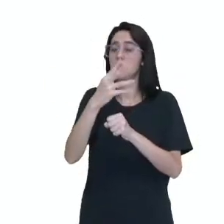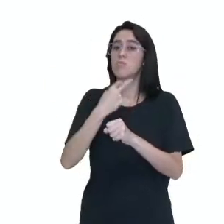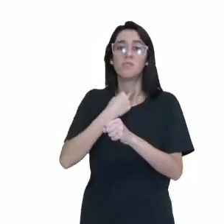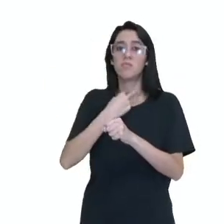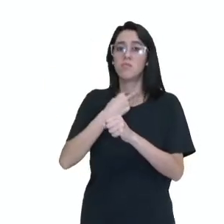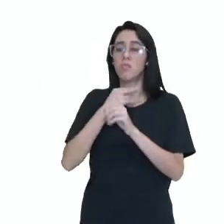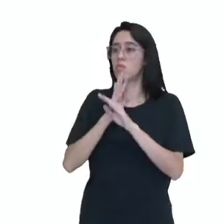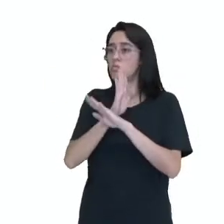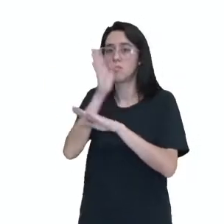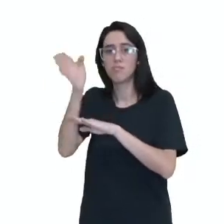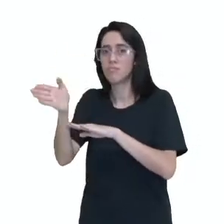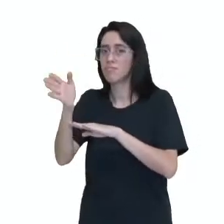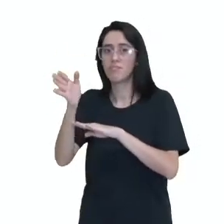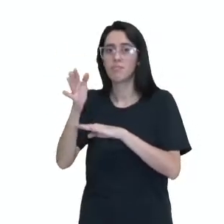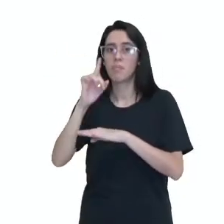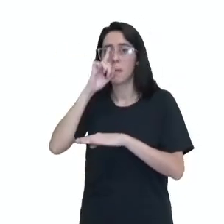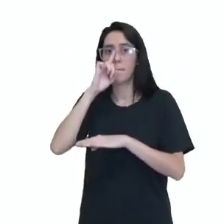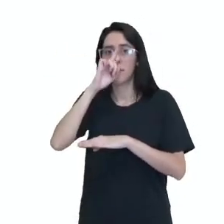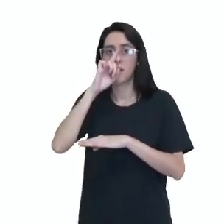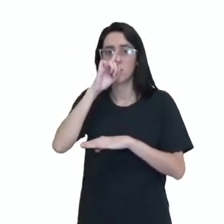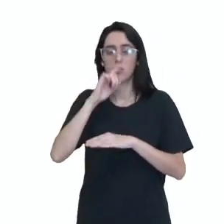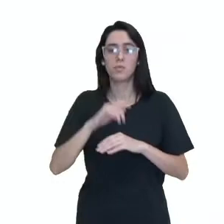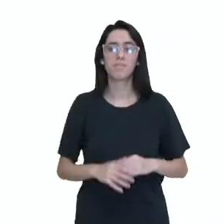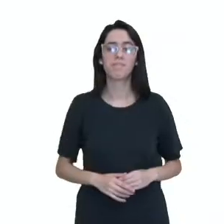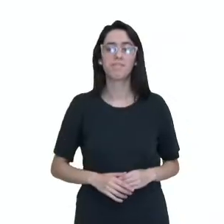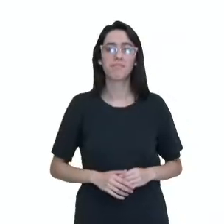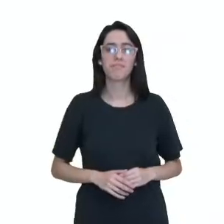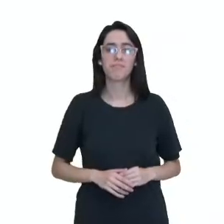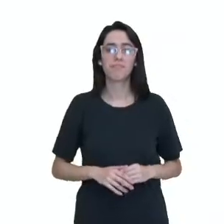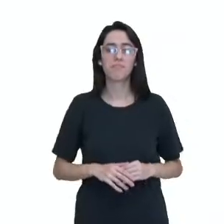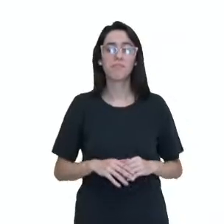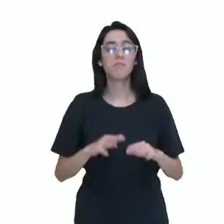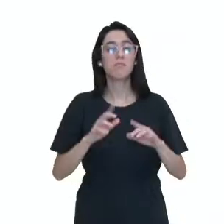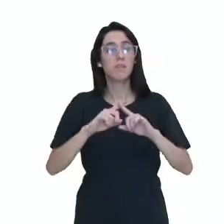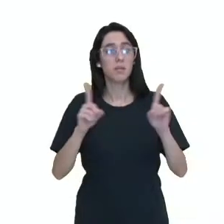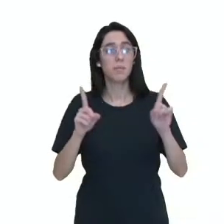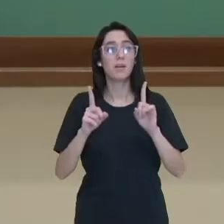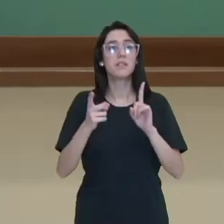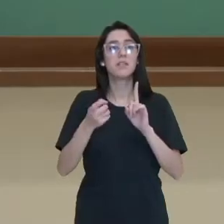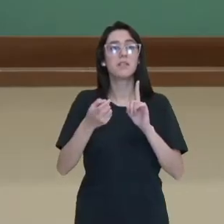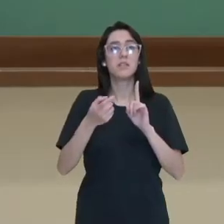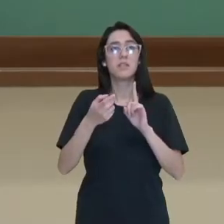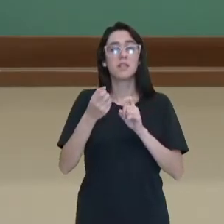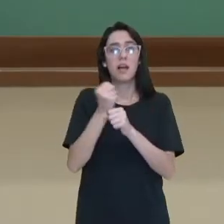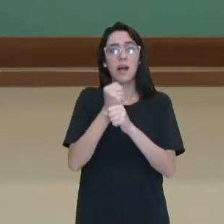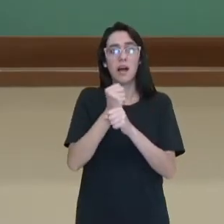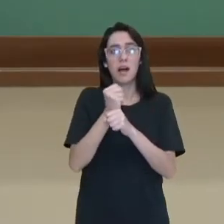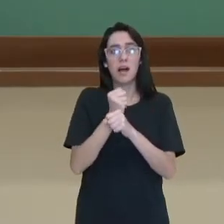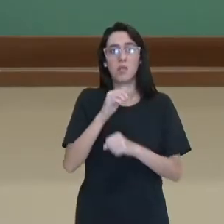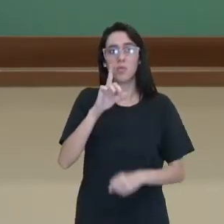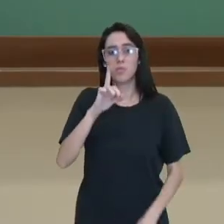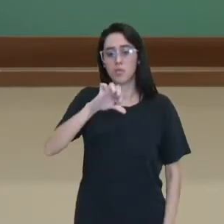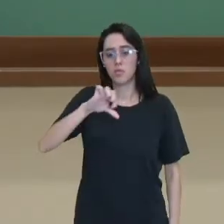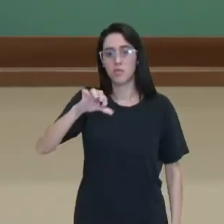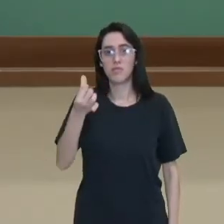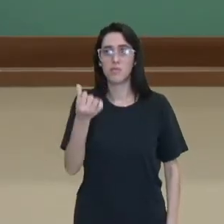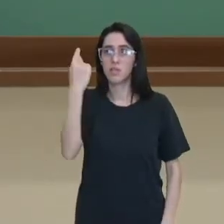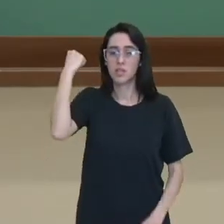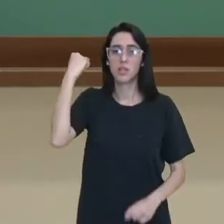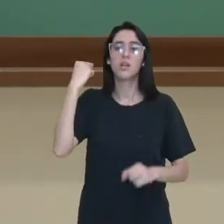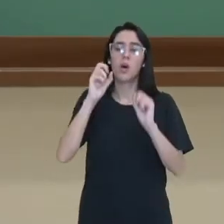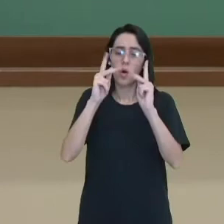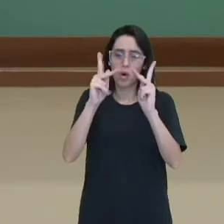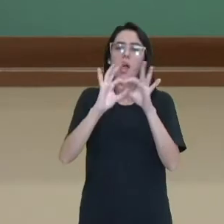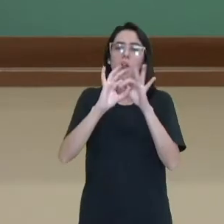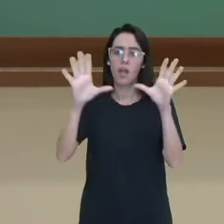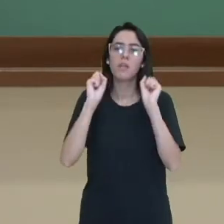em 1996, o atol foi declarado seguro. Pois é, atol de Bikini foi